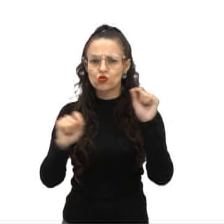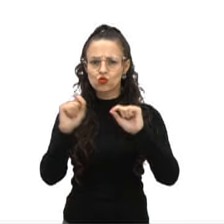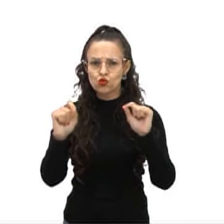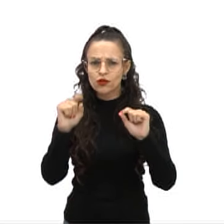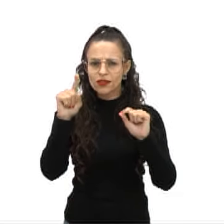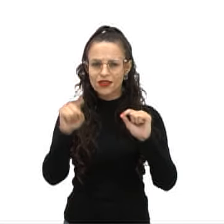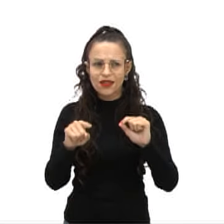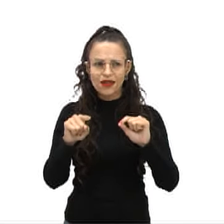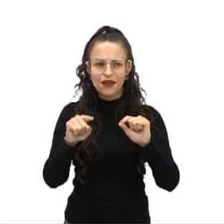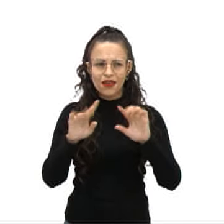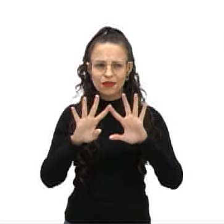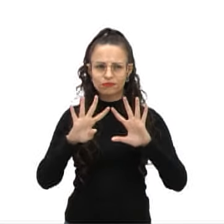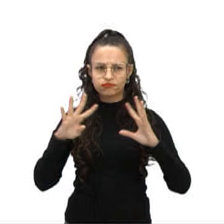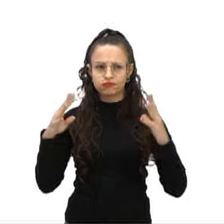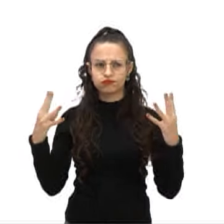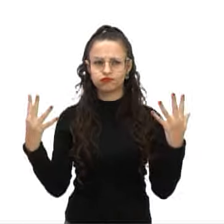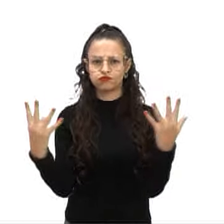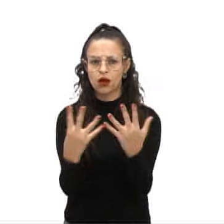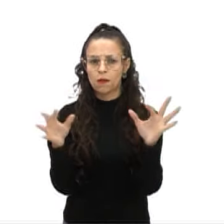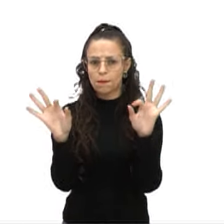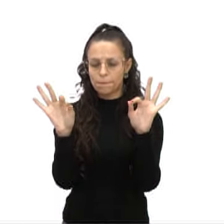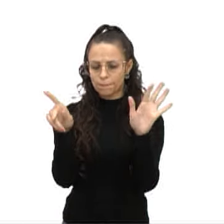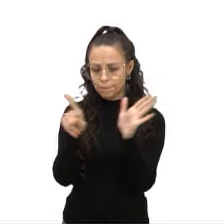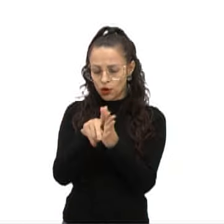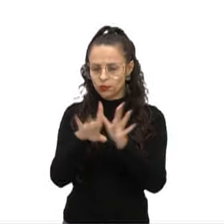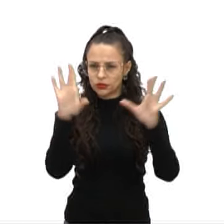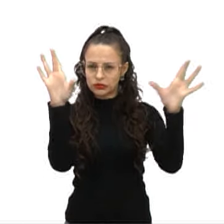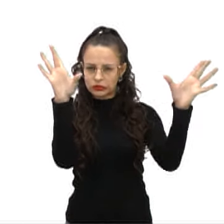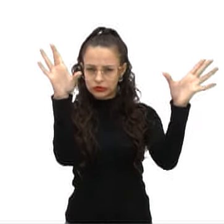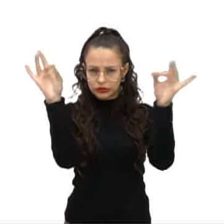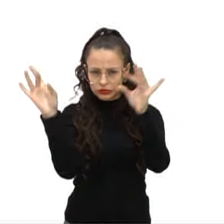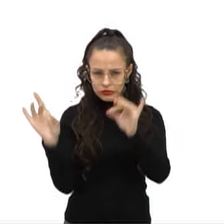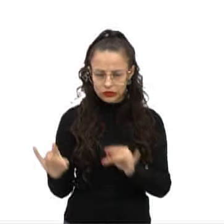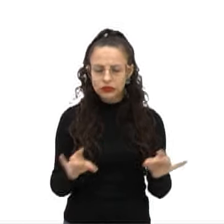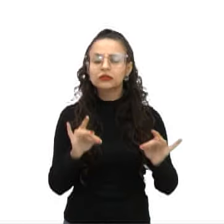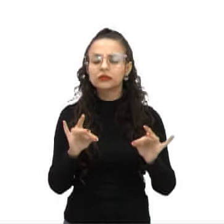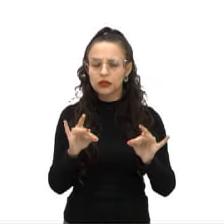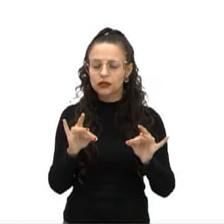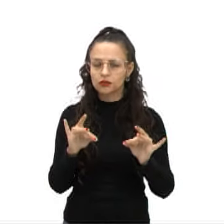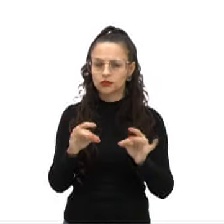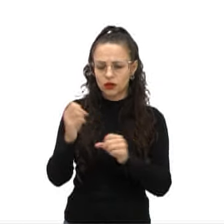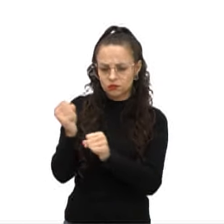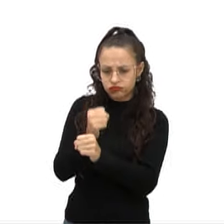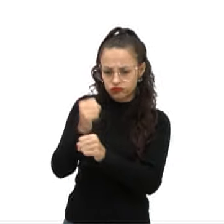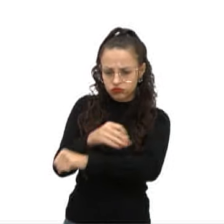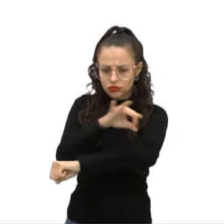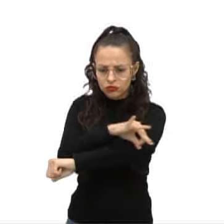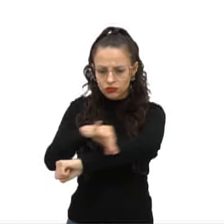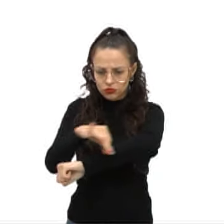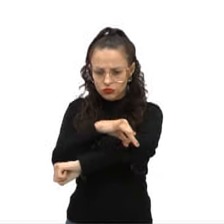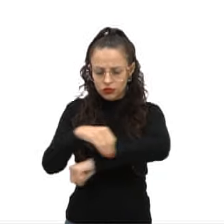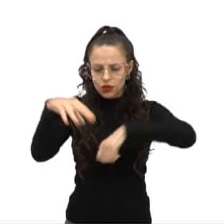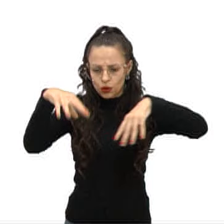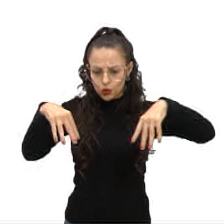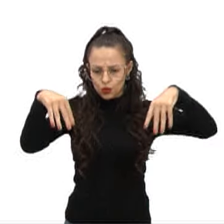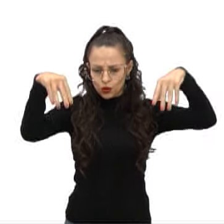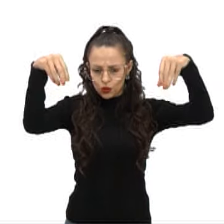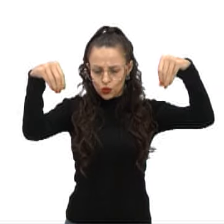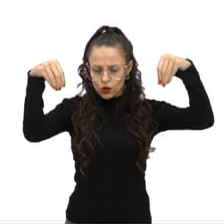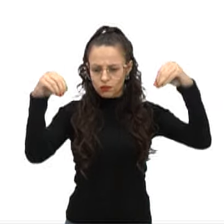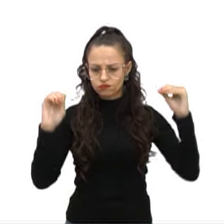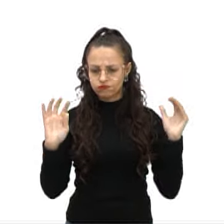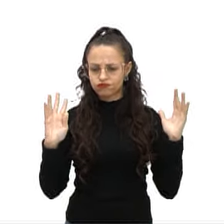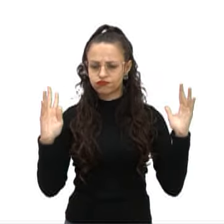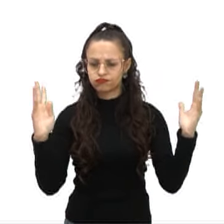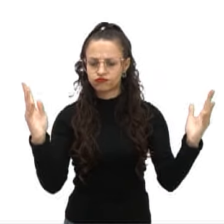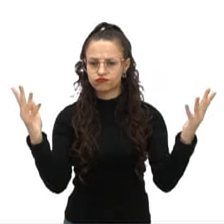ou almocarbe. É um elemento decorativo arquitetônico baseado em prismas justapostos, soltos ou aglomerados,